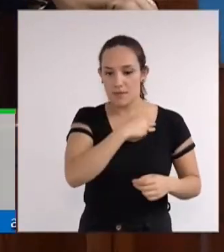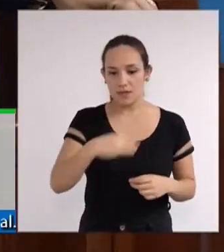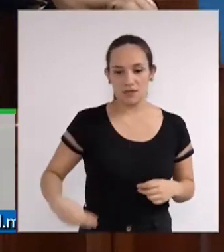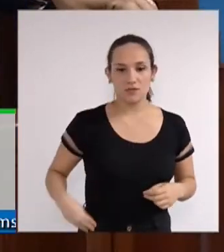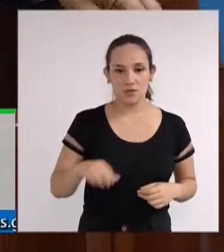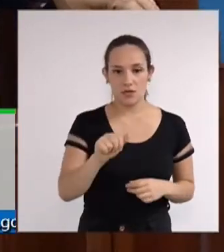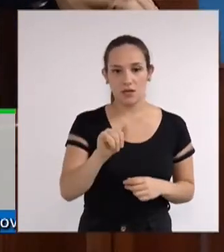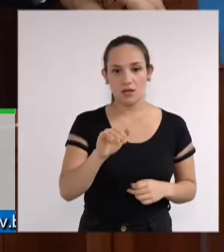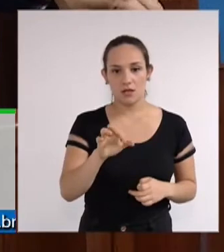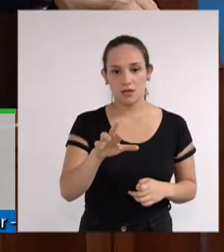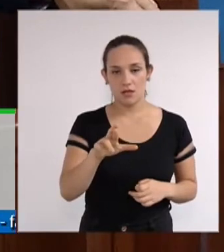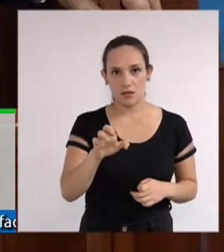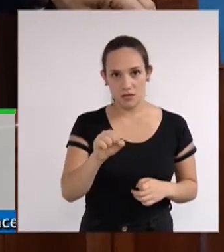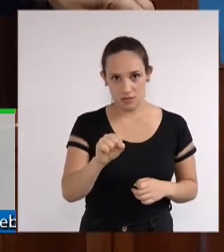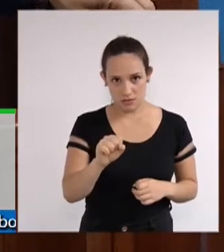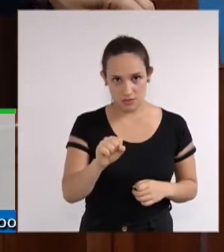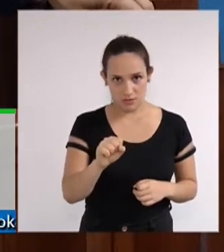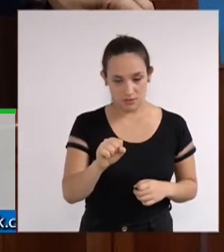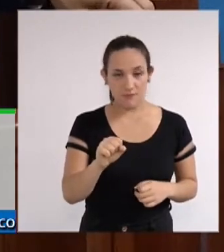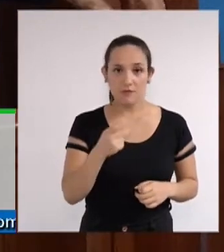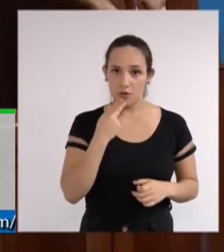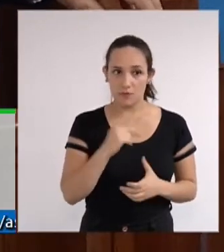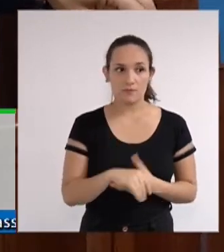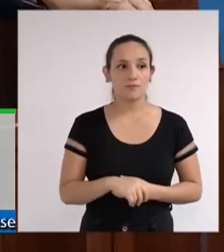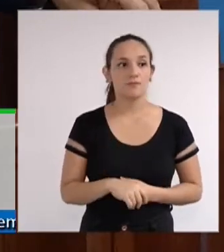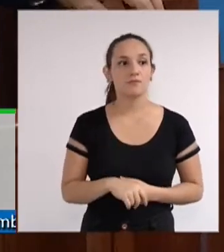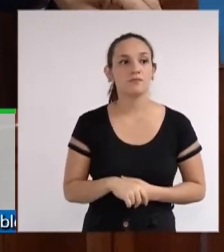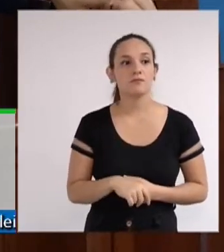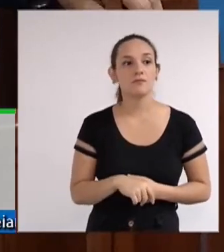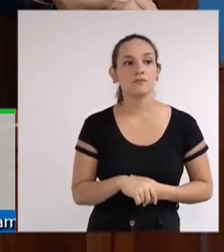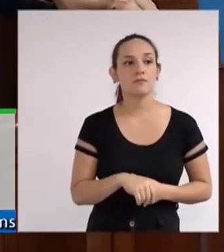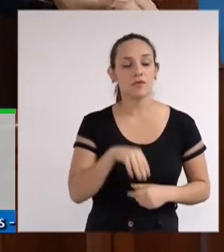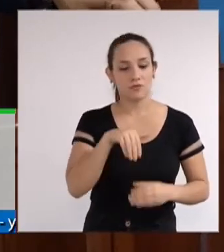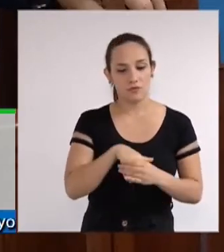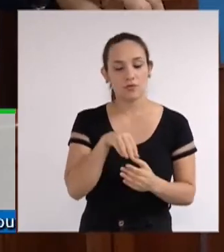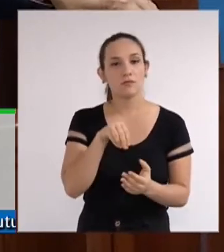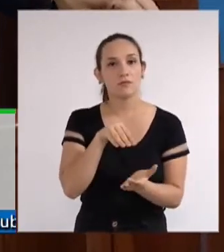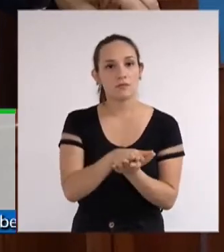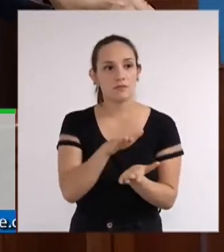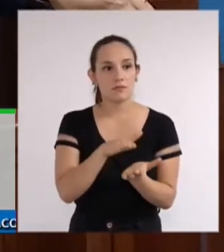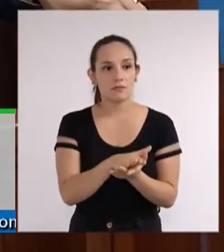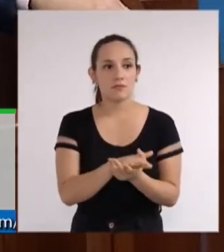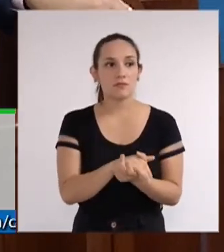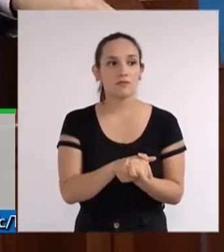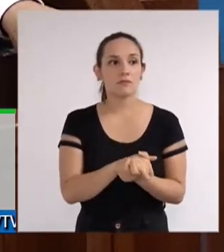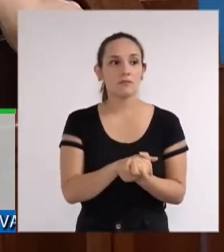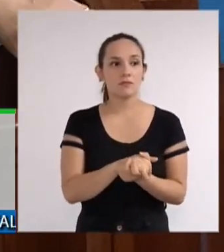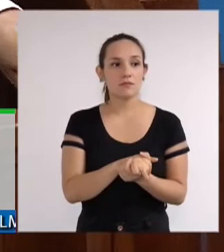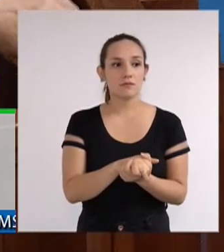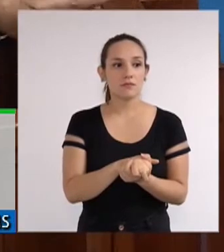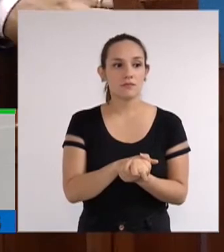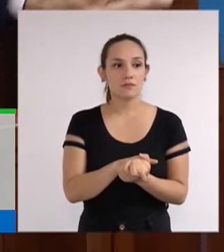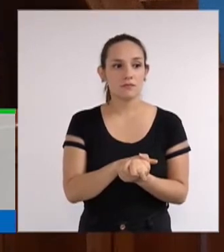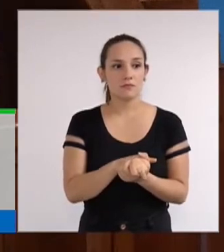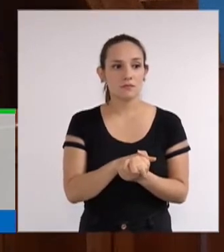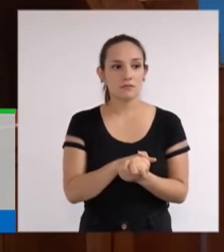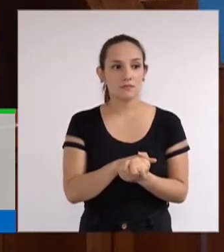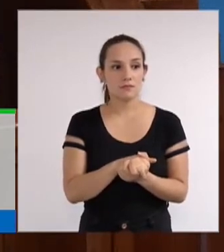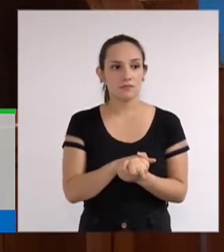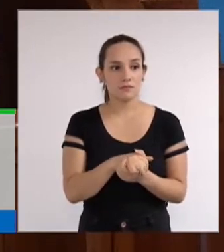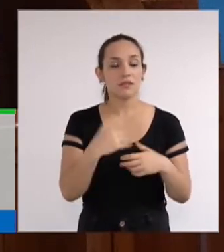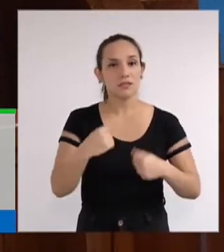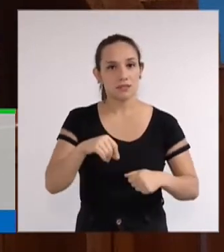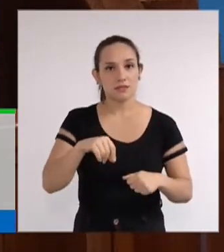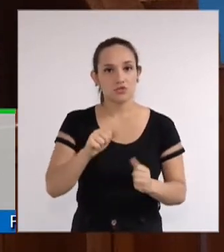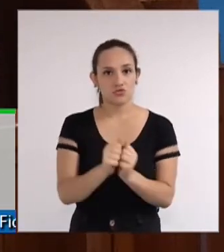2009, através do Comunicado 10, 2009, disse que o voto seria impresso através da anexação de módulos impressores